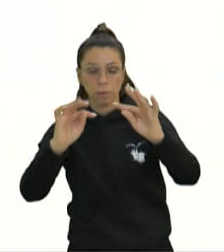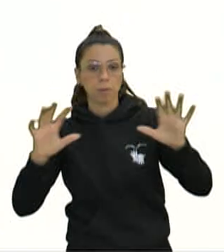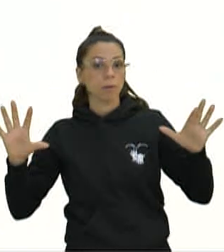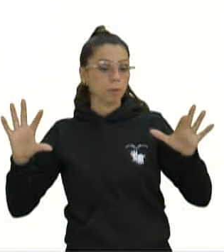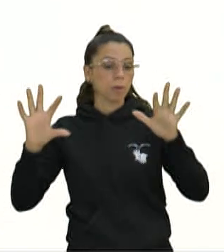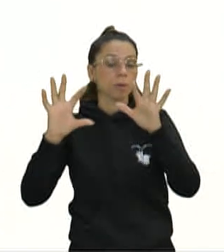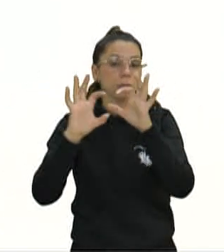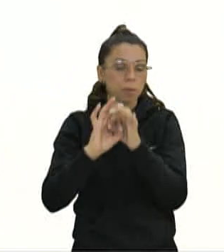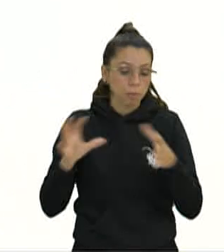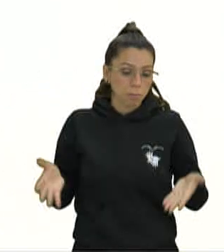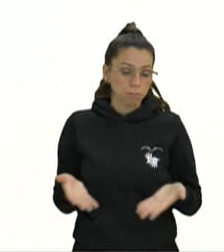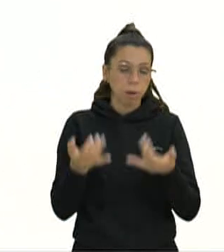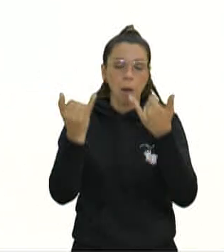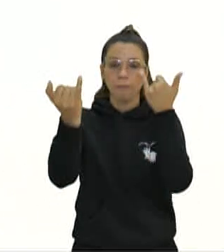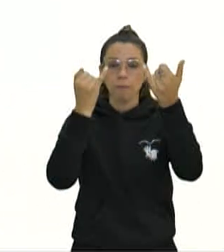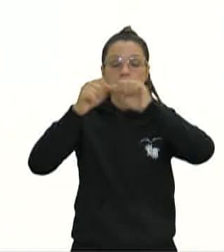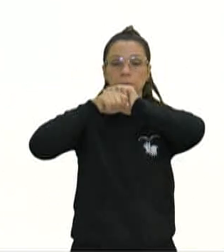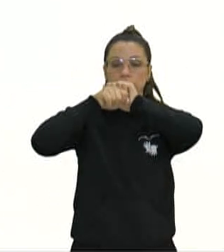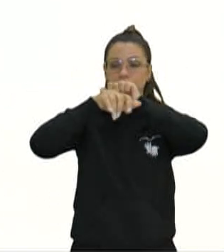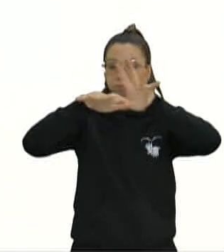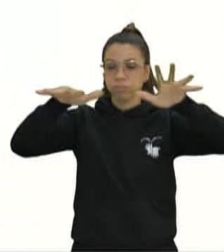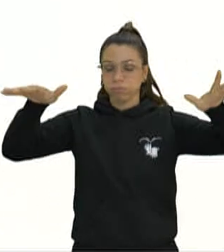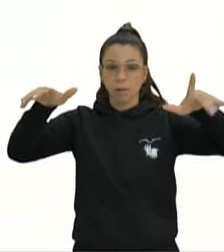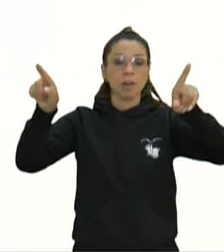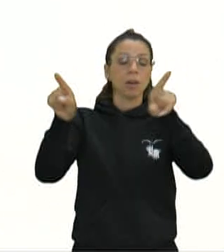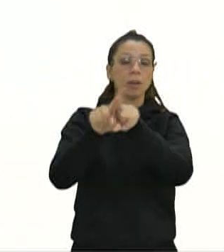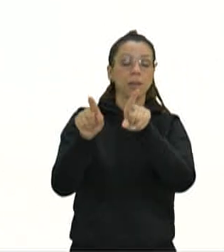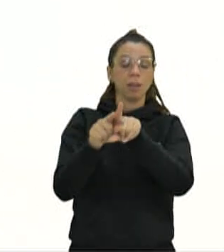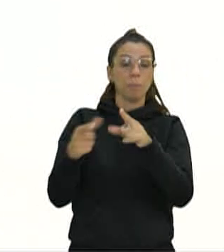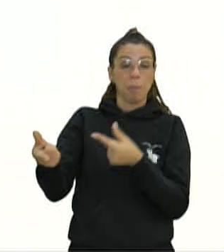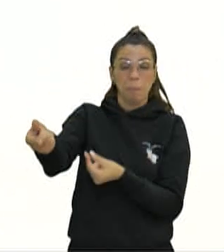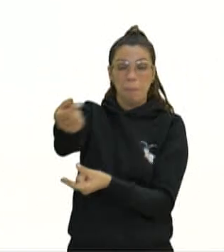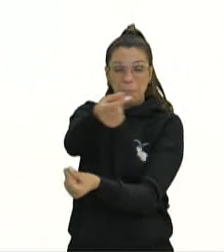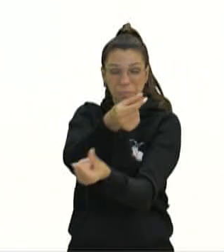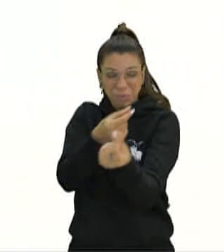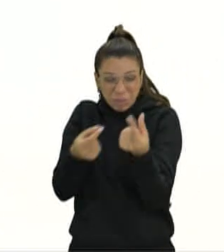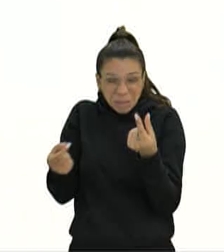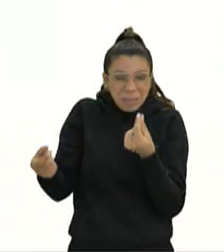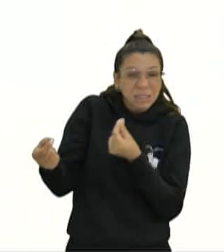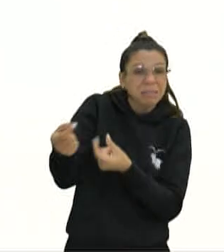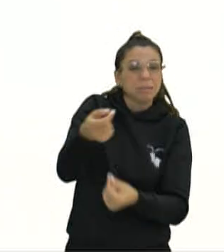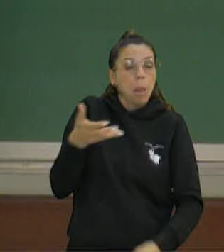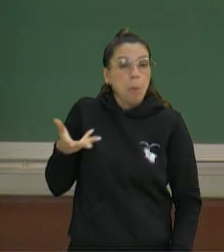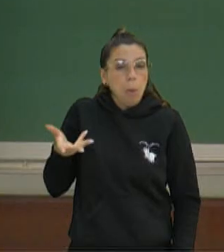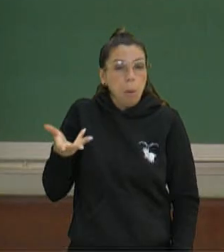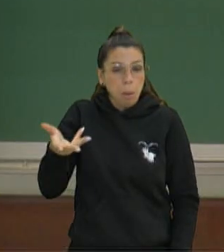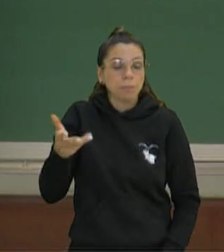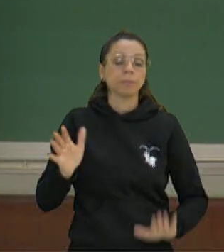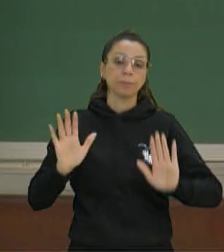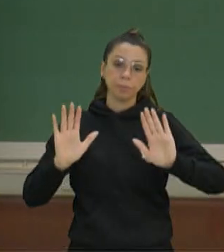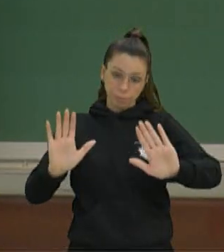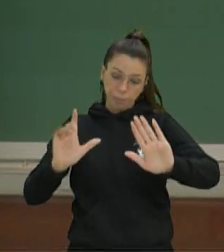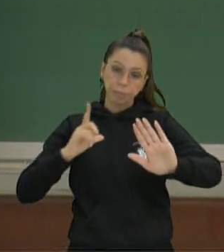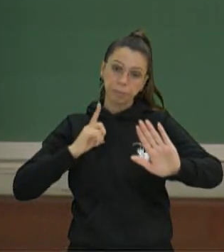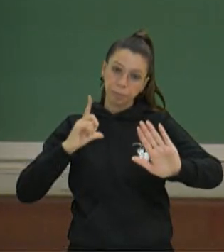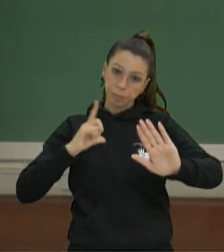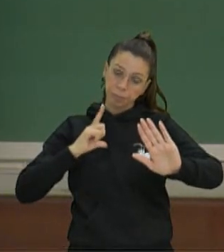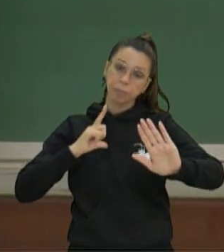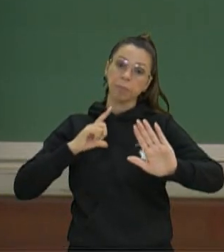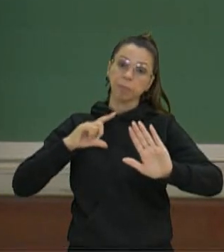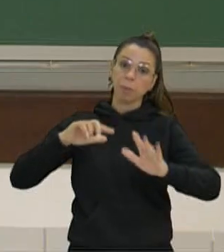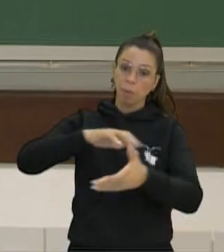e transmissão de informações e inclusive de bilhões de dólares em poucos segundos. Então, a globalização vai